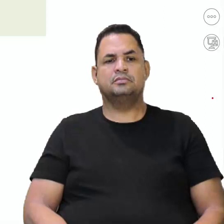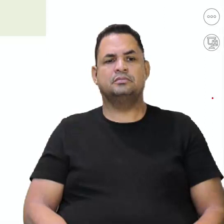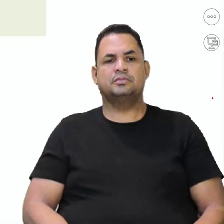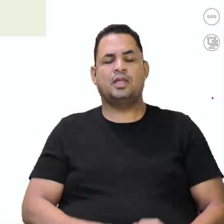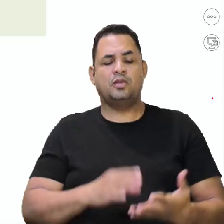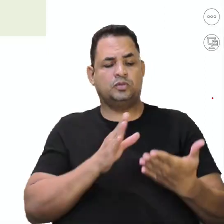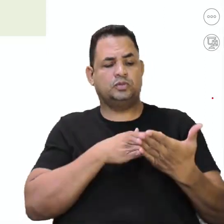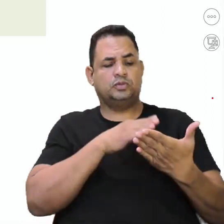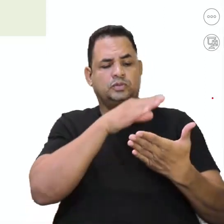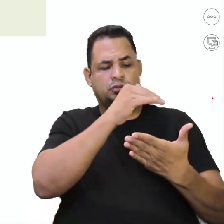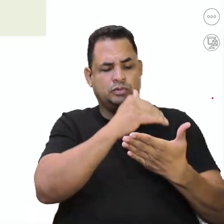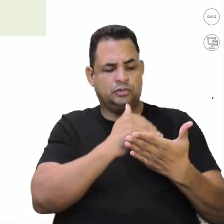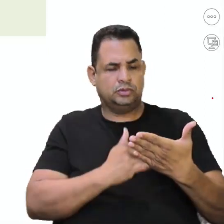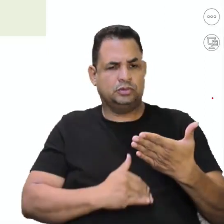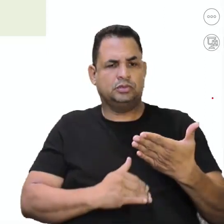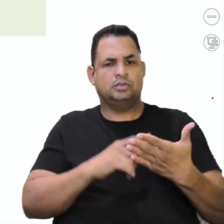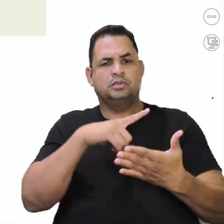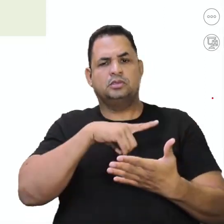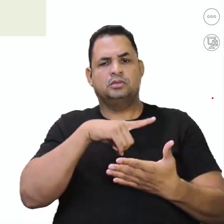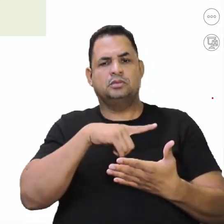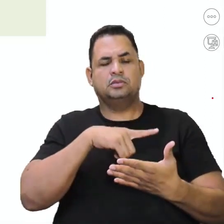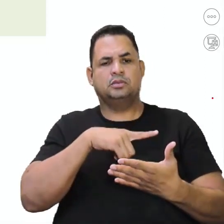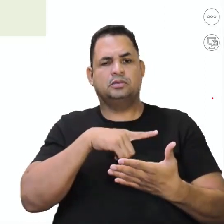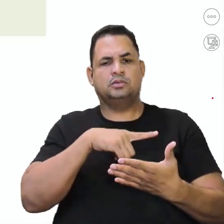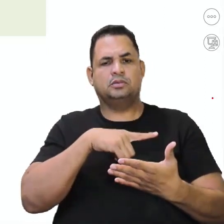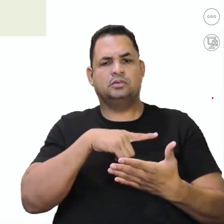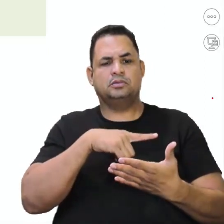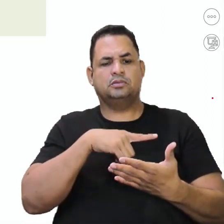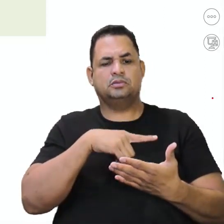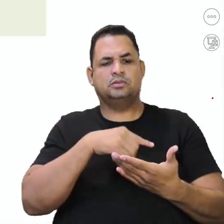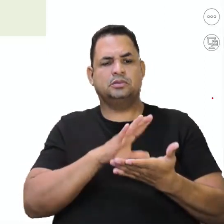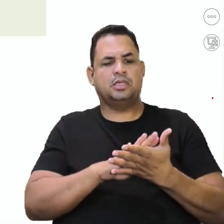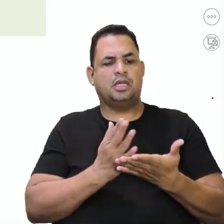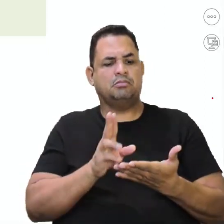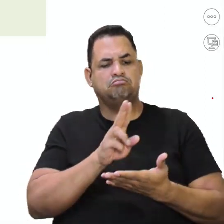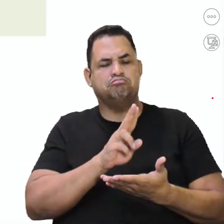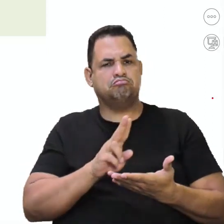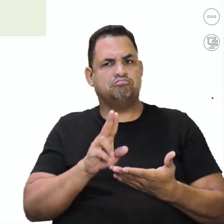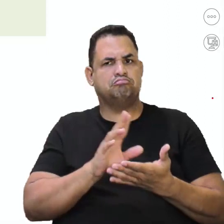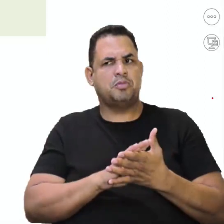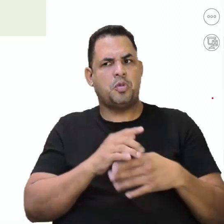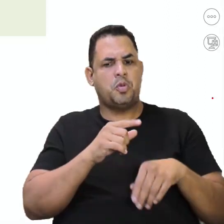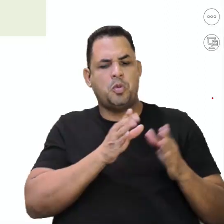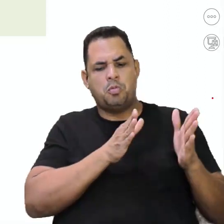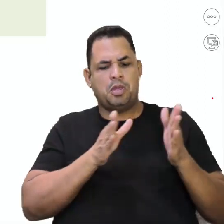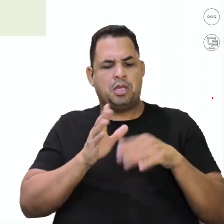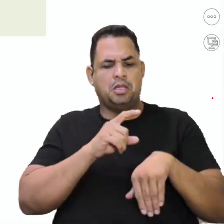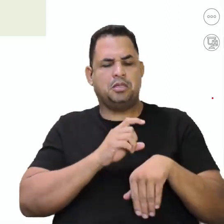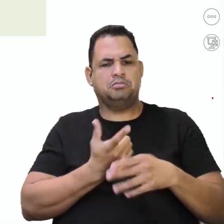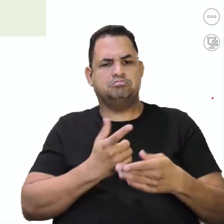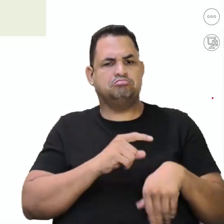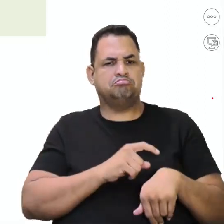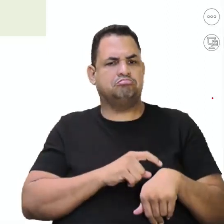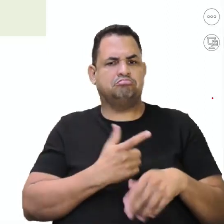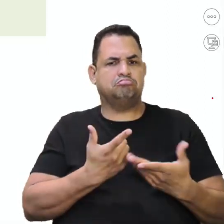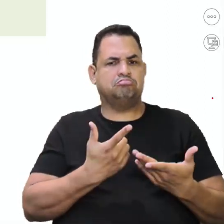seja, o folheto, geralmente tem um tempo de vida, lifespan, tempo de vida short,